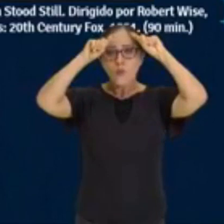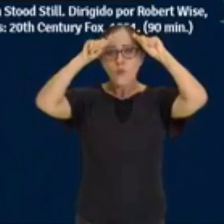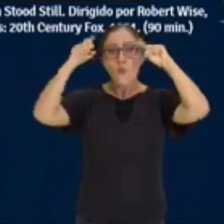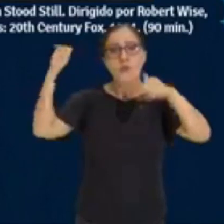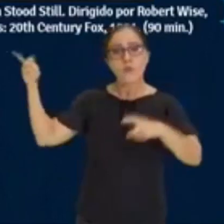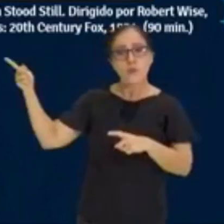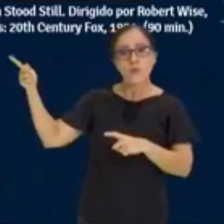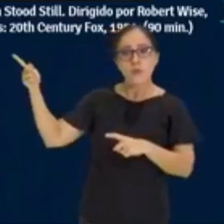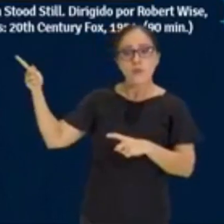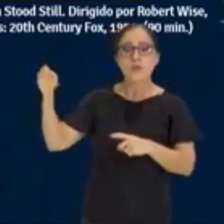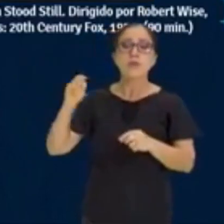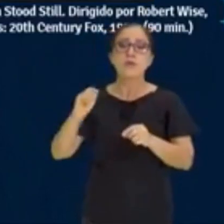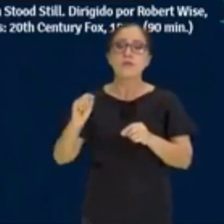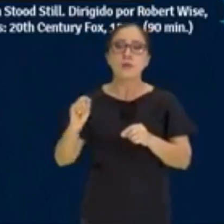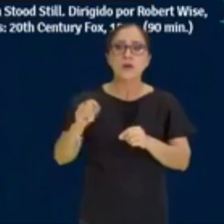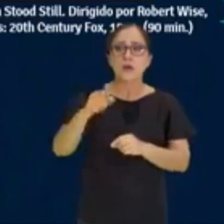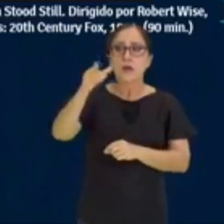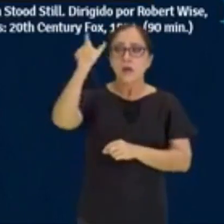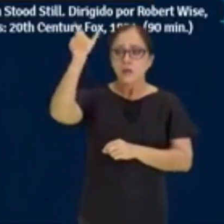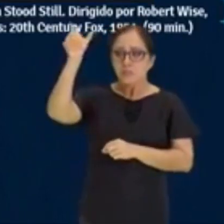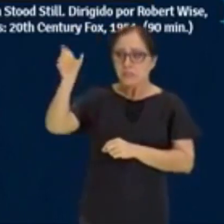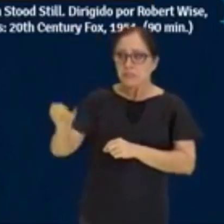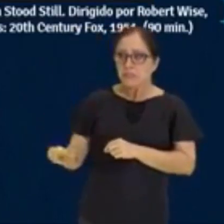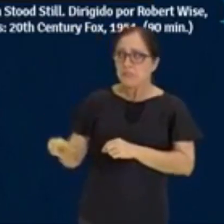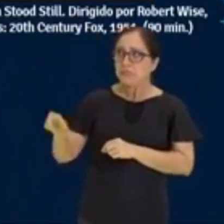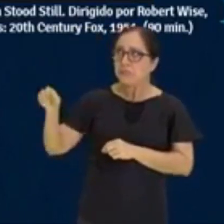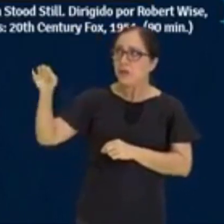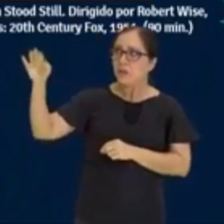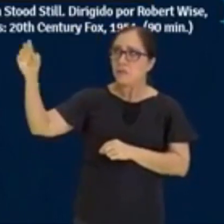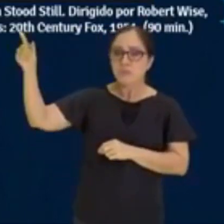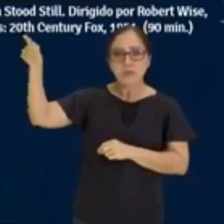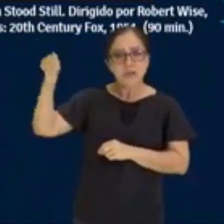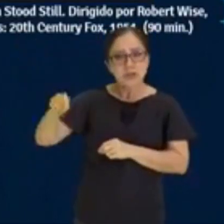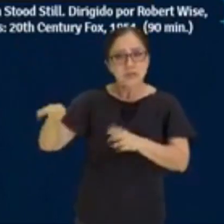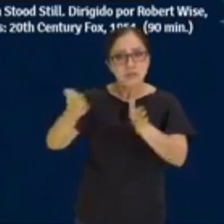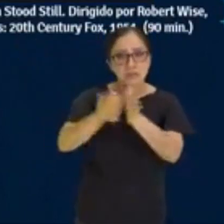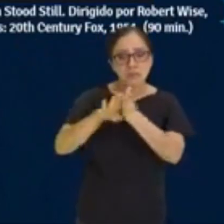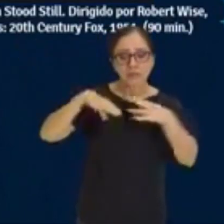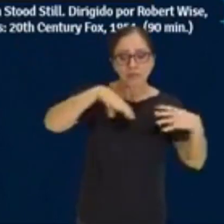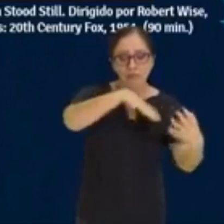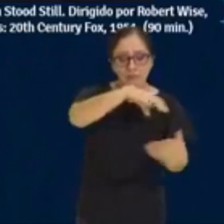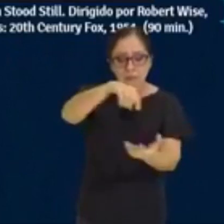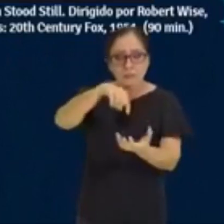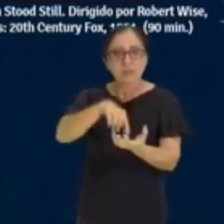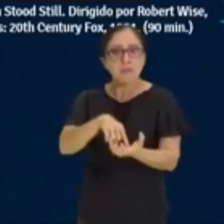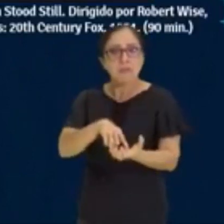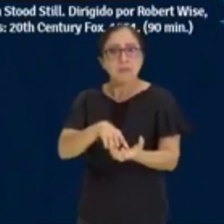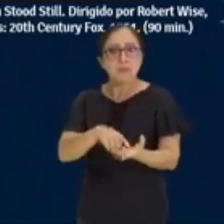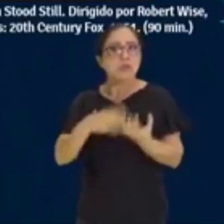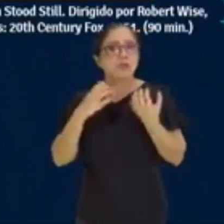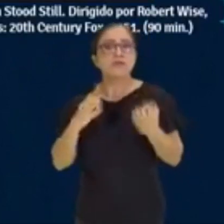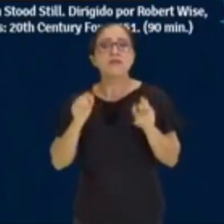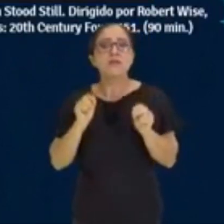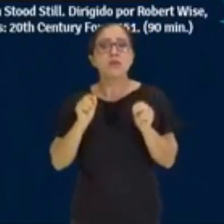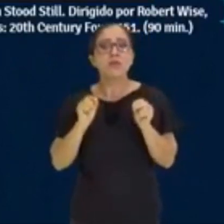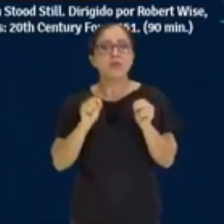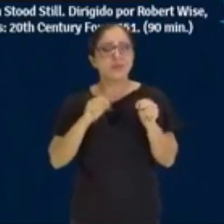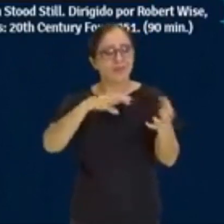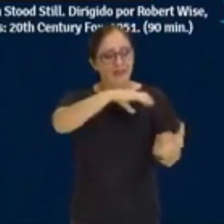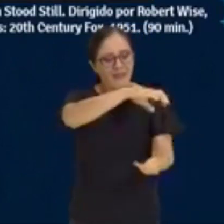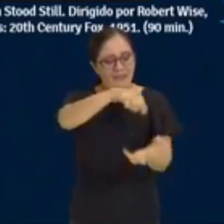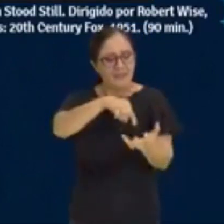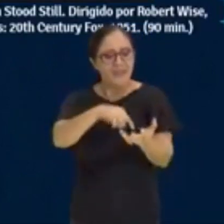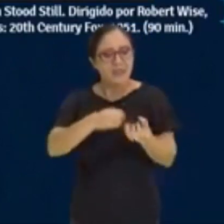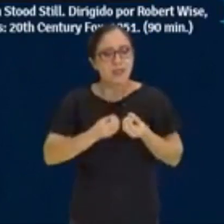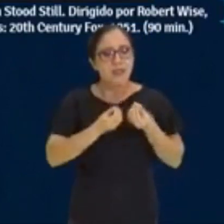ser extraterrestre que chegou à Terra com a intenção de trazer paz ao planeta Terra.